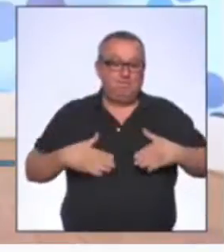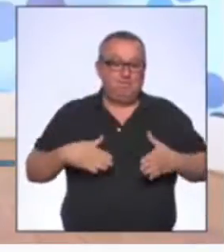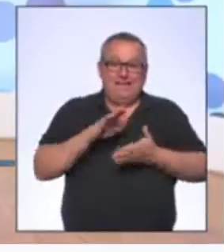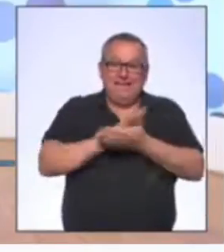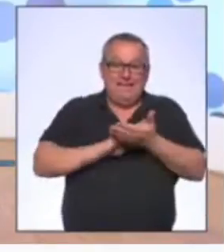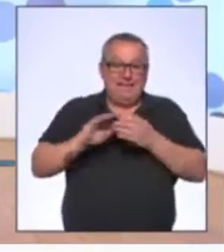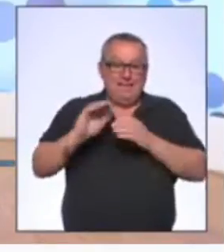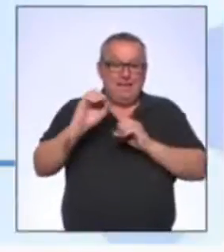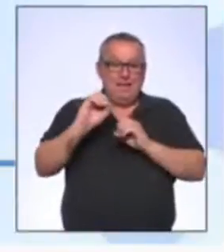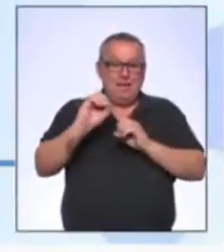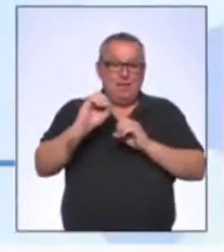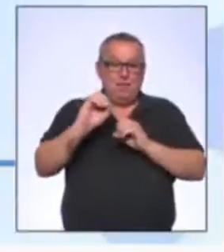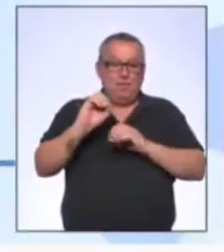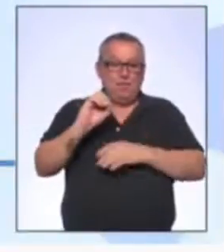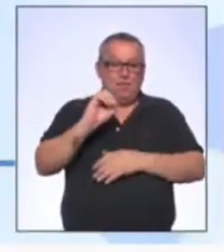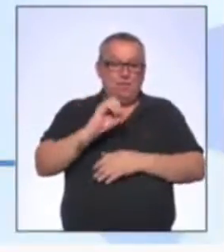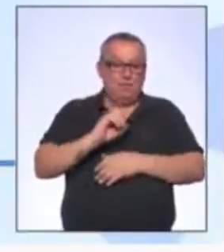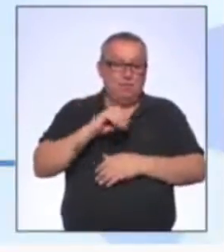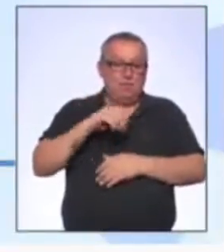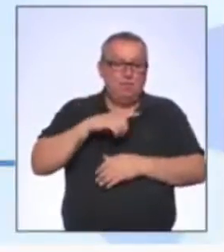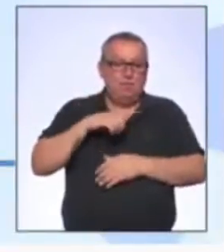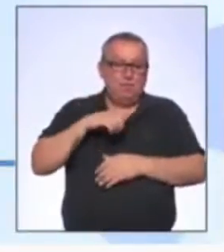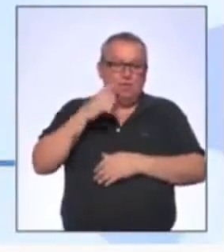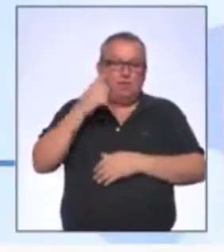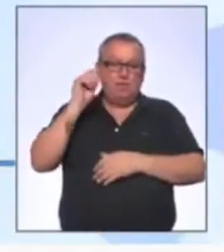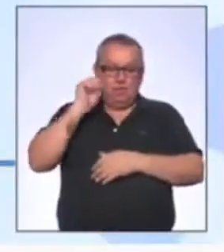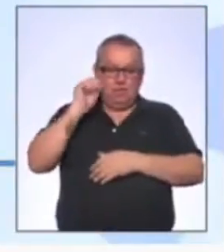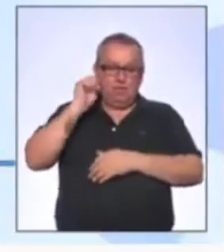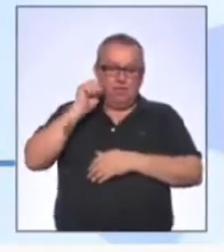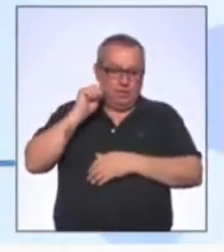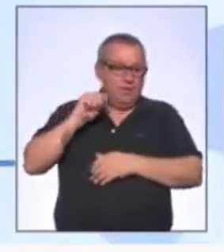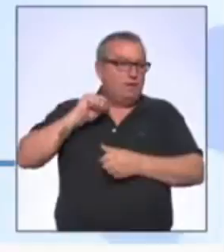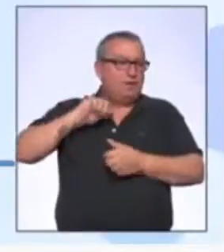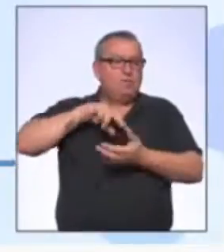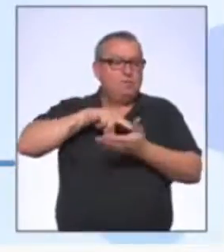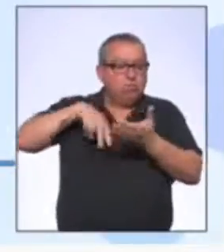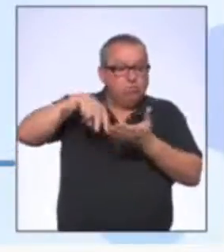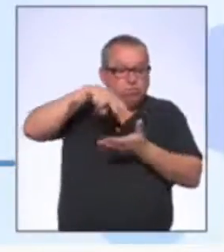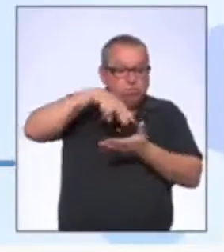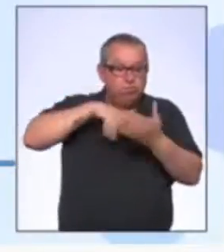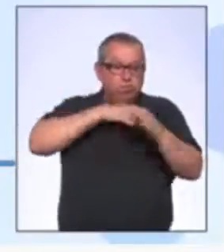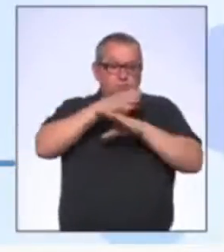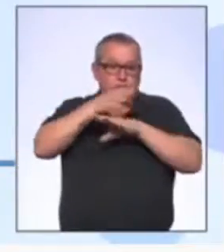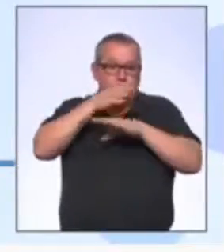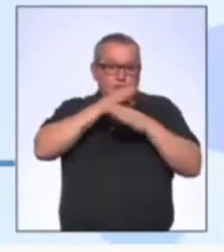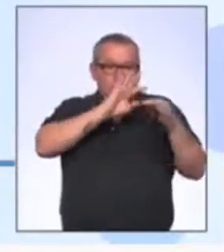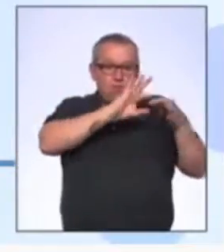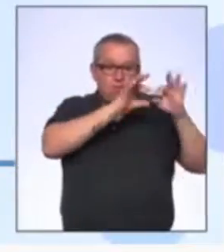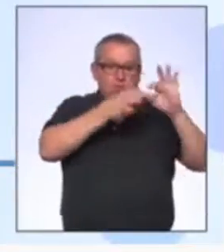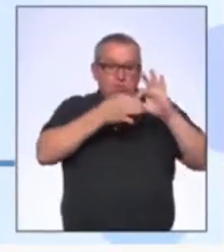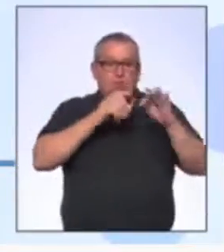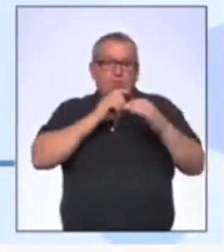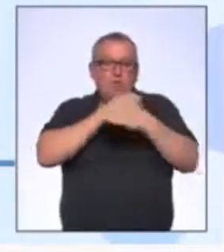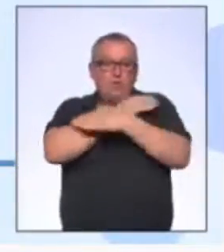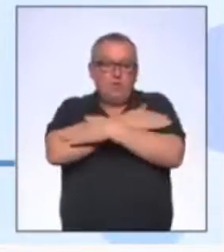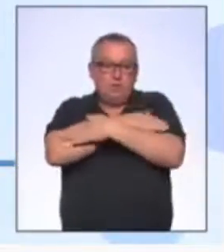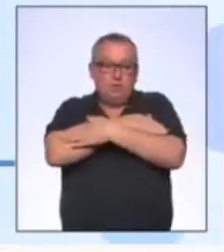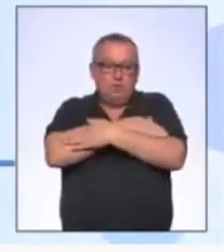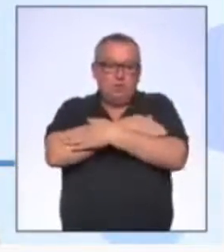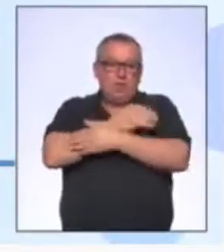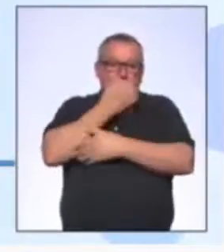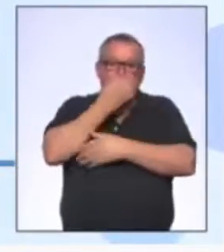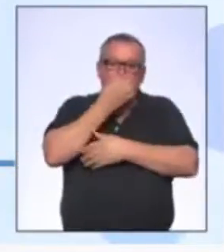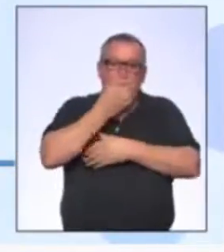lembra que passou agora teve uma ginasta que ela foi participar dos jogos de inverno né ela é